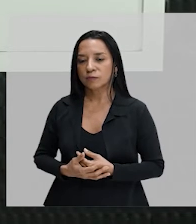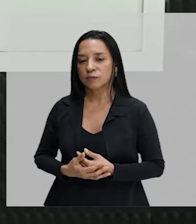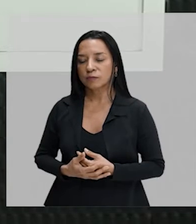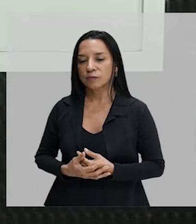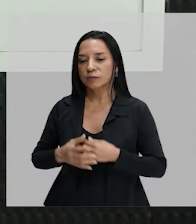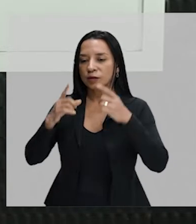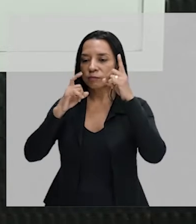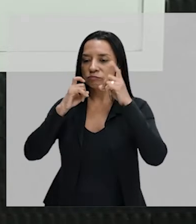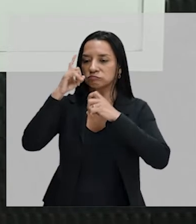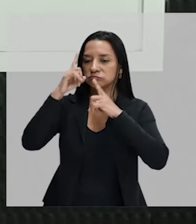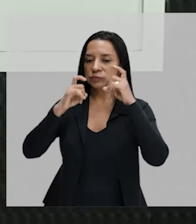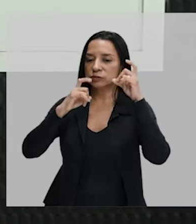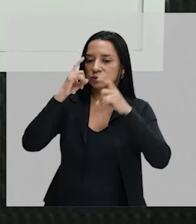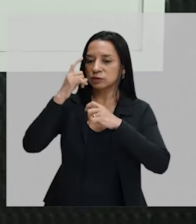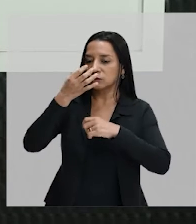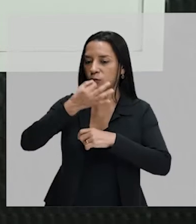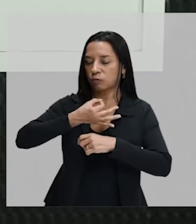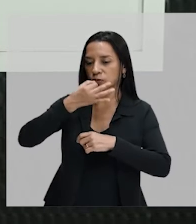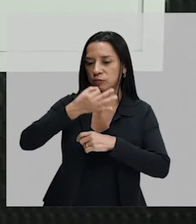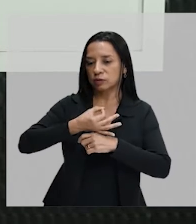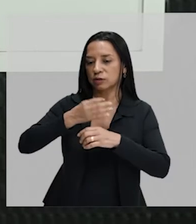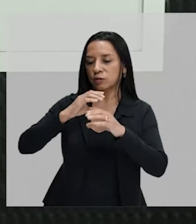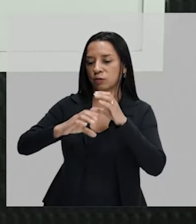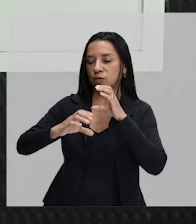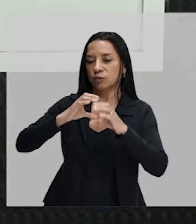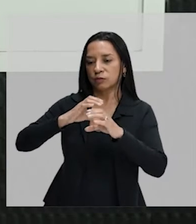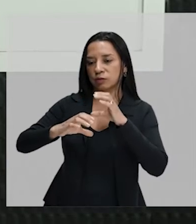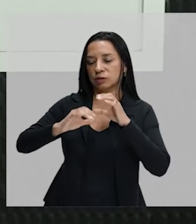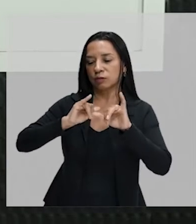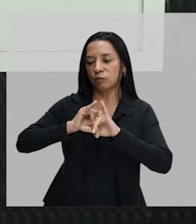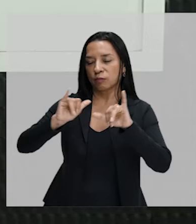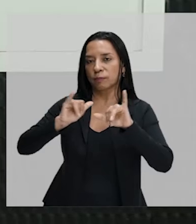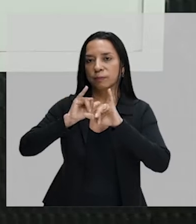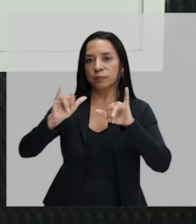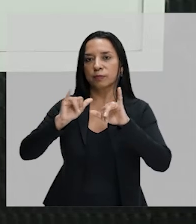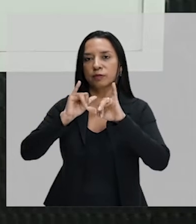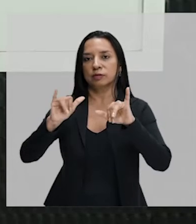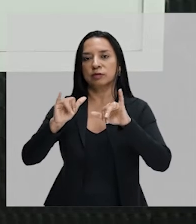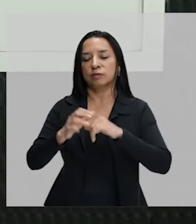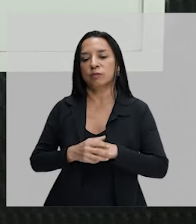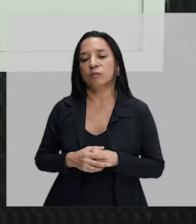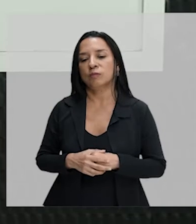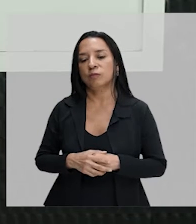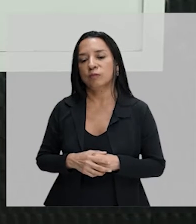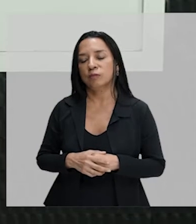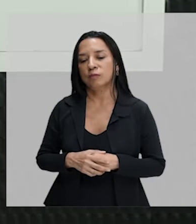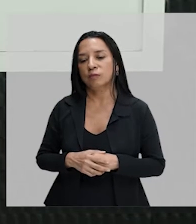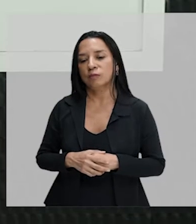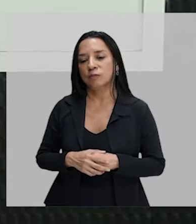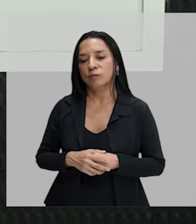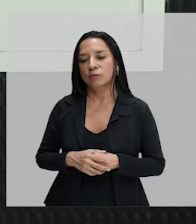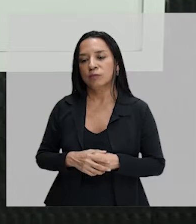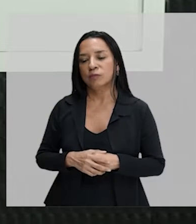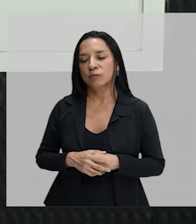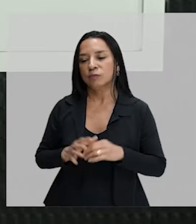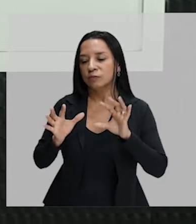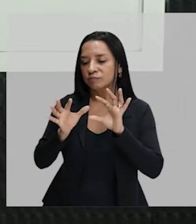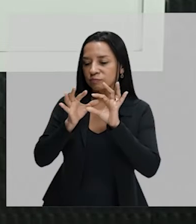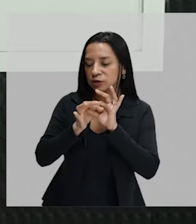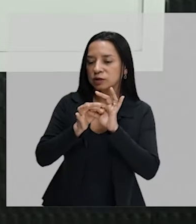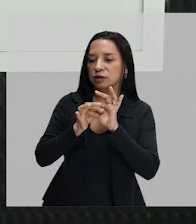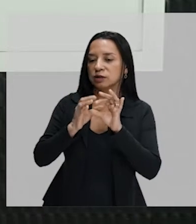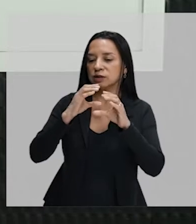certo? A expressão, ou seja, a propagação, certo? Que vai estar diretamente ligada à